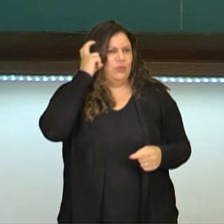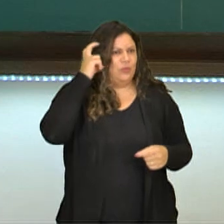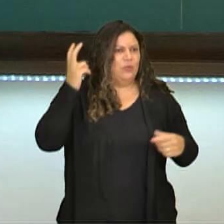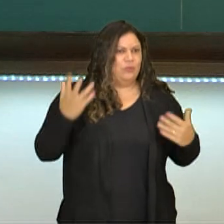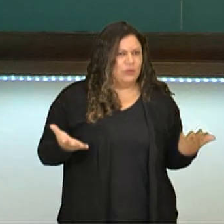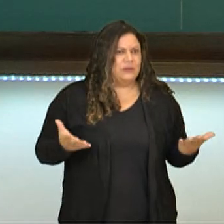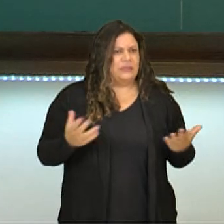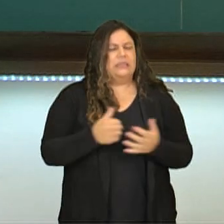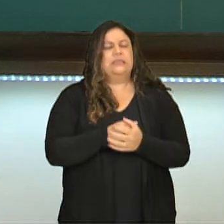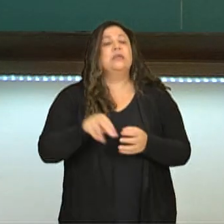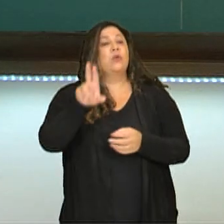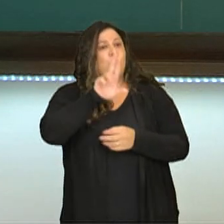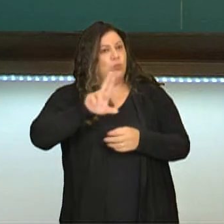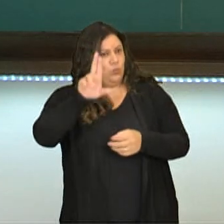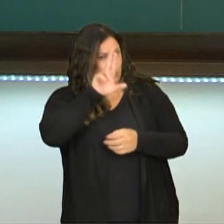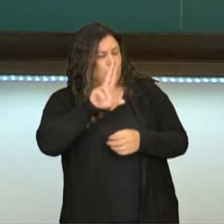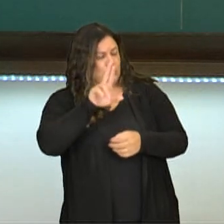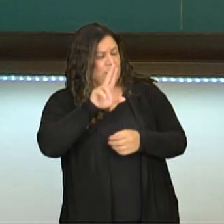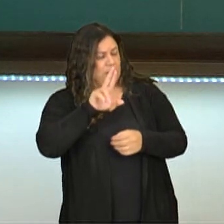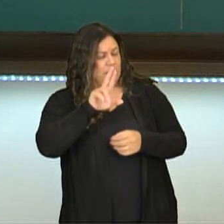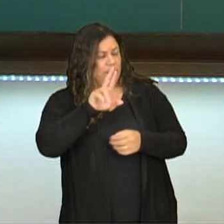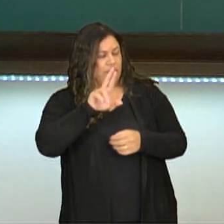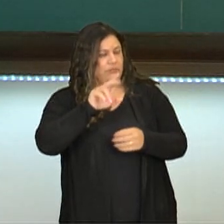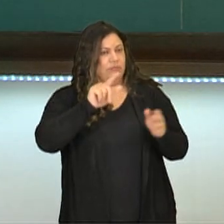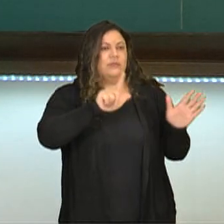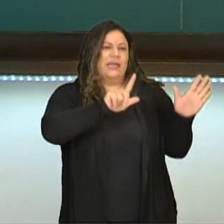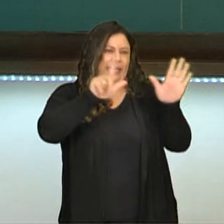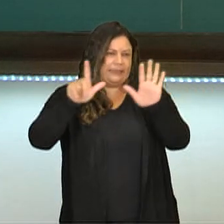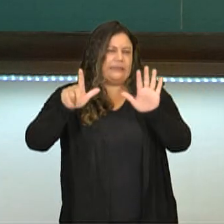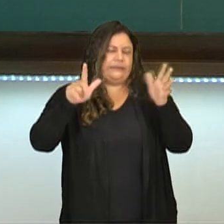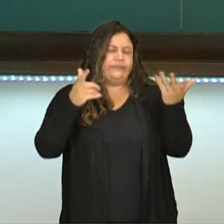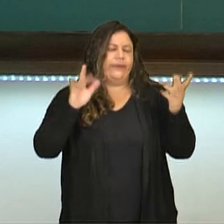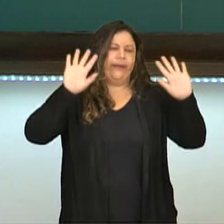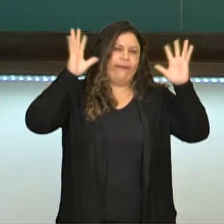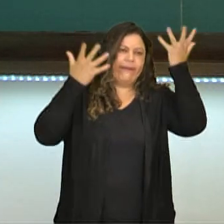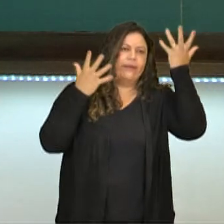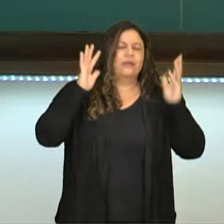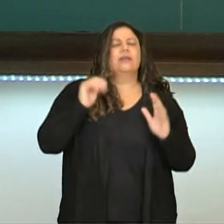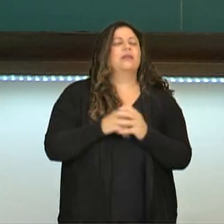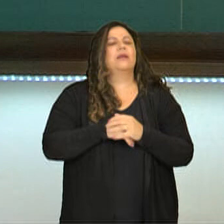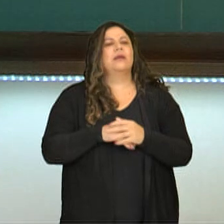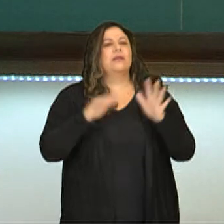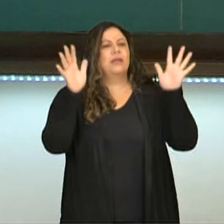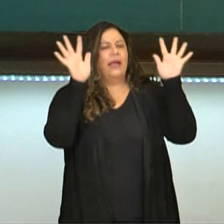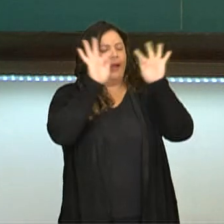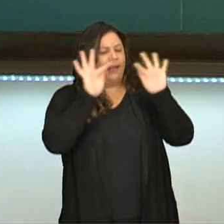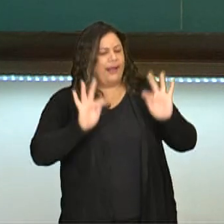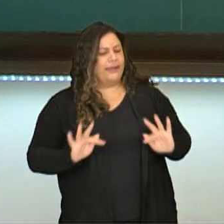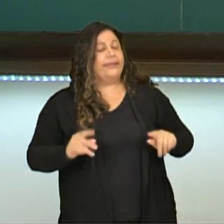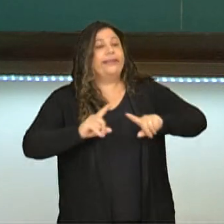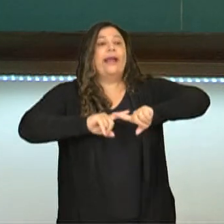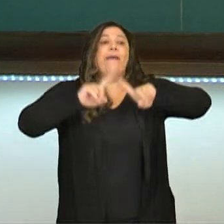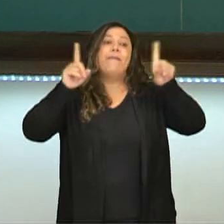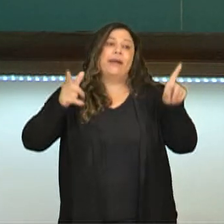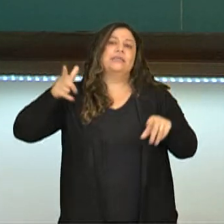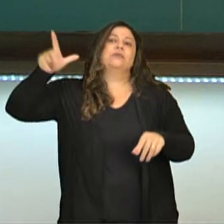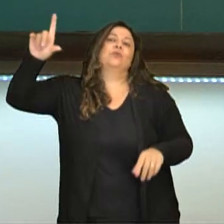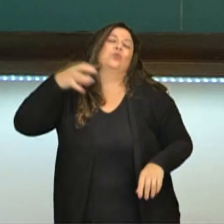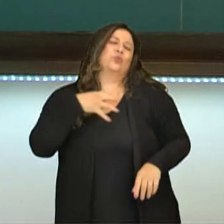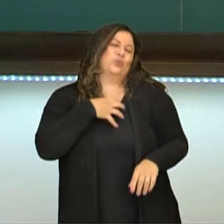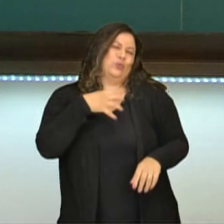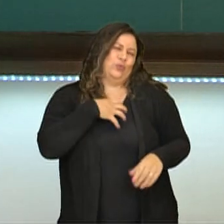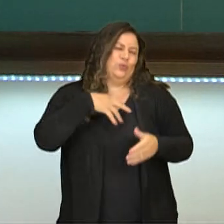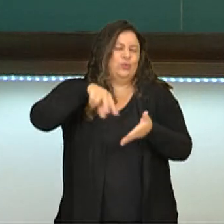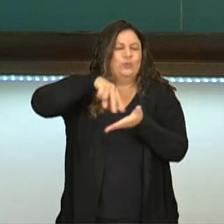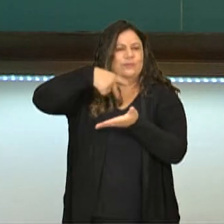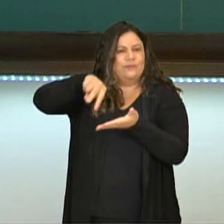Utilizam-se da data, da festividade, da alegria, mas para fazer, para compor outras formas de dança,